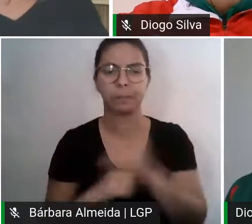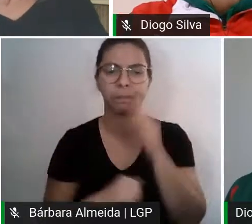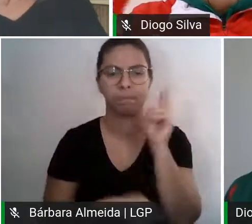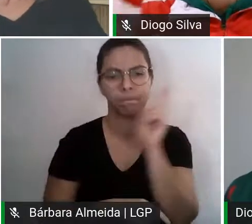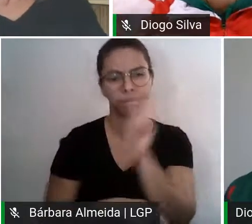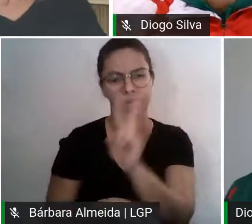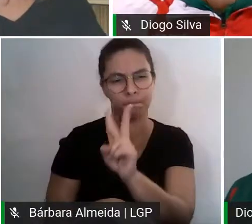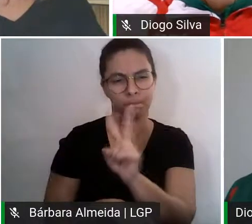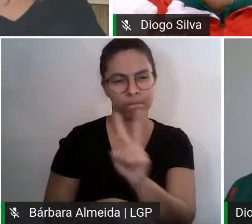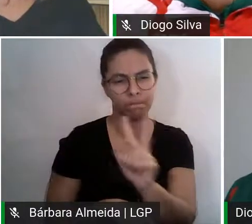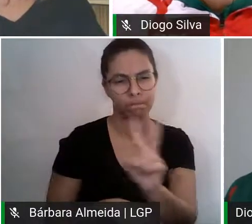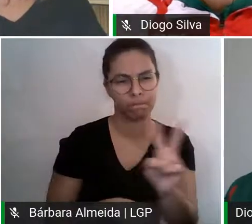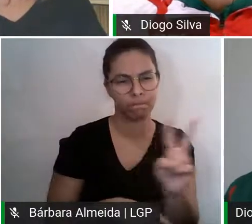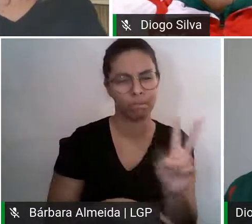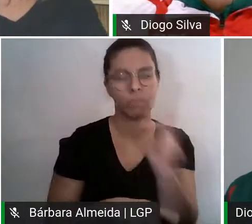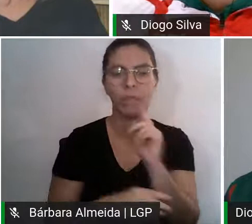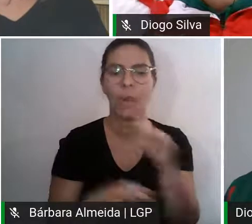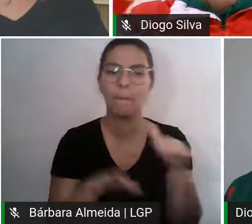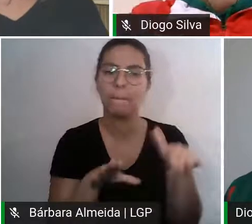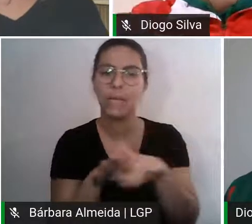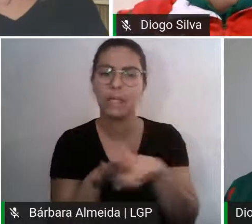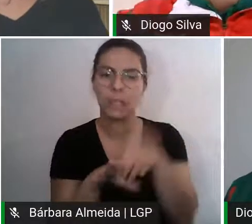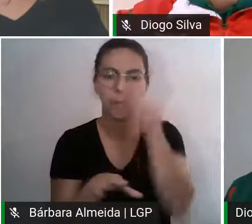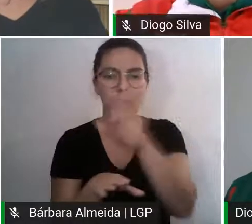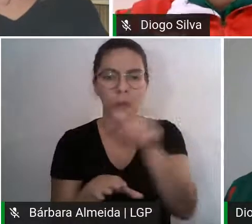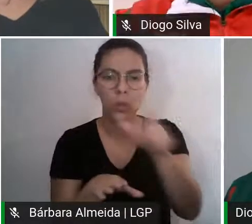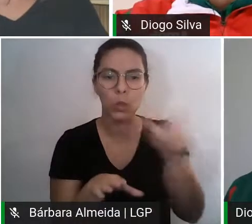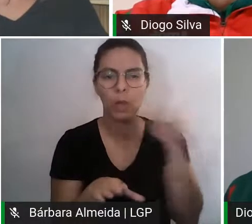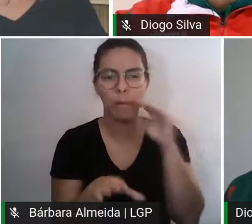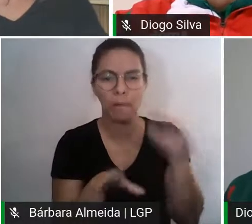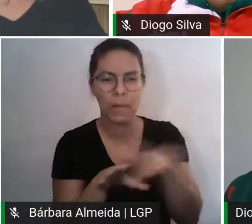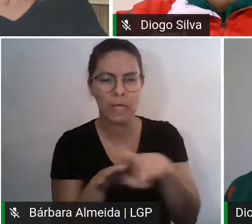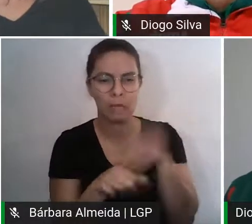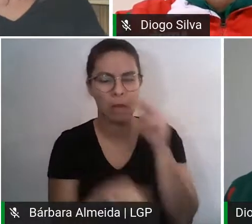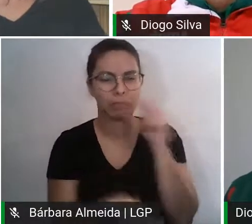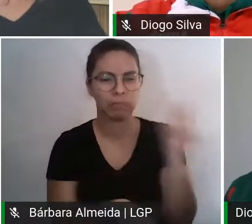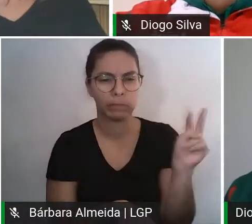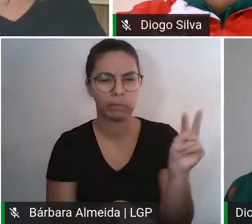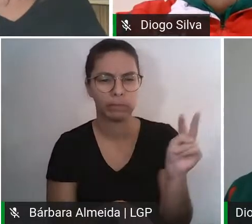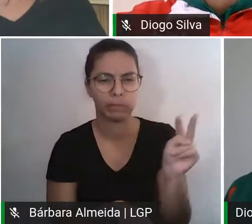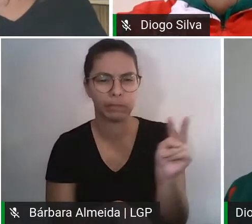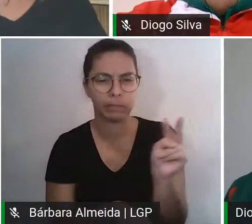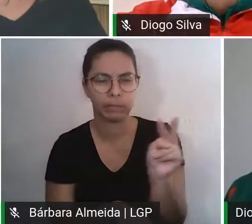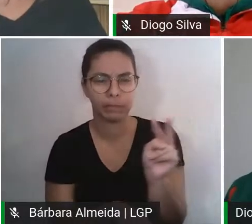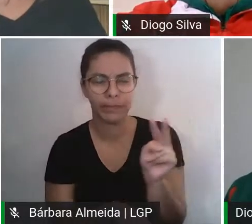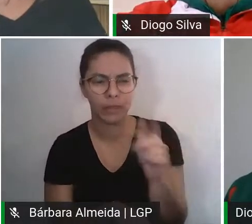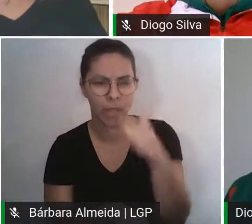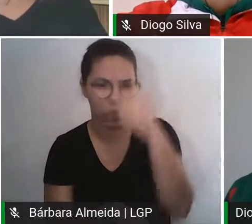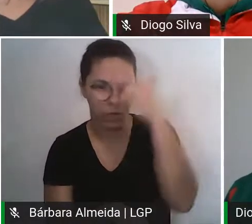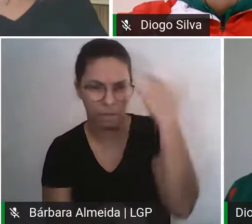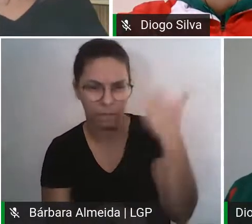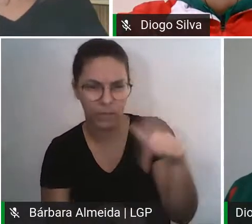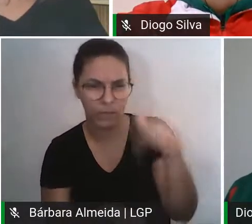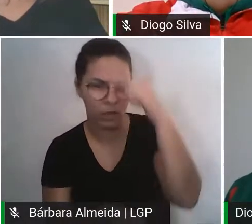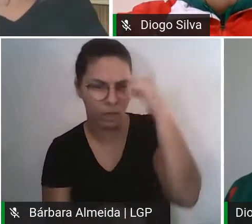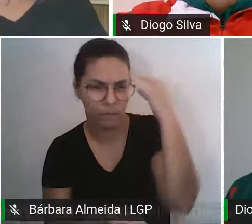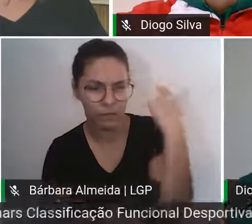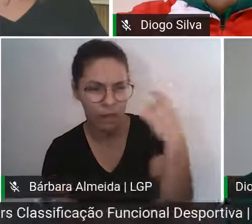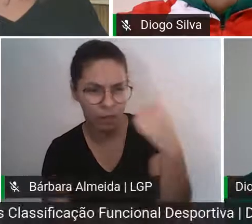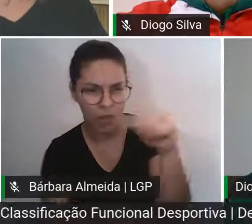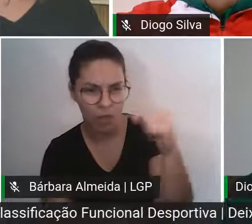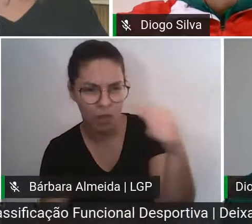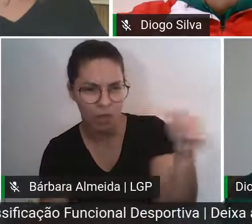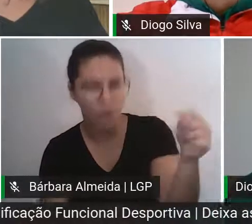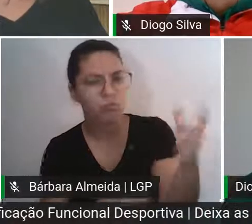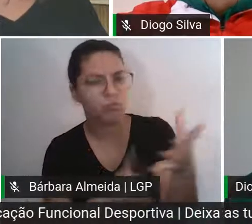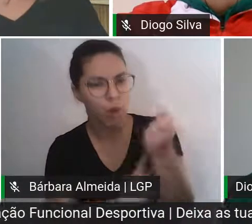os participantes que estavam na prova, que com as dificuldades que tinham, eu também conseguia competir. E então foi aí